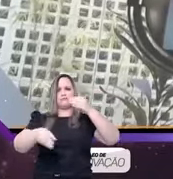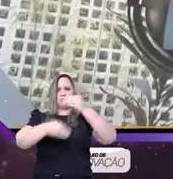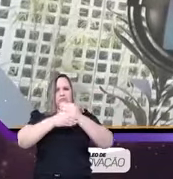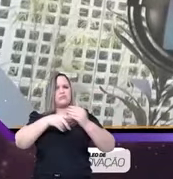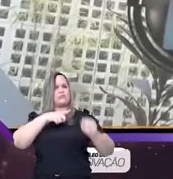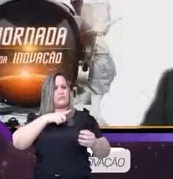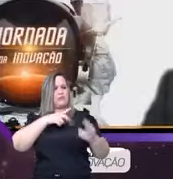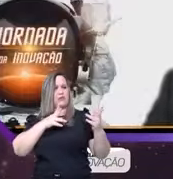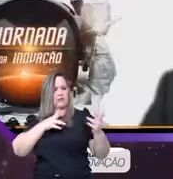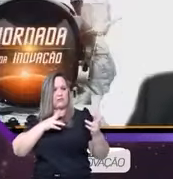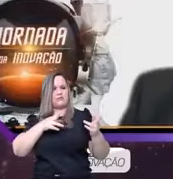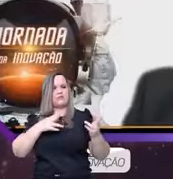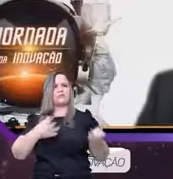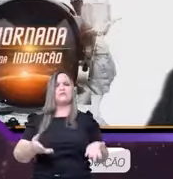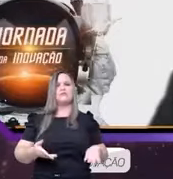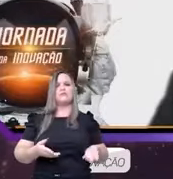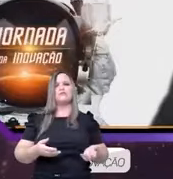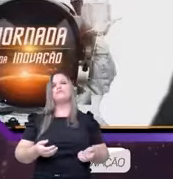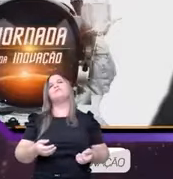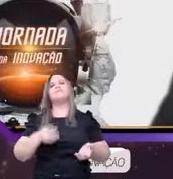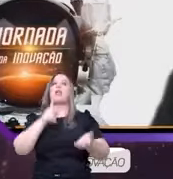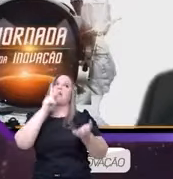verdade,